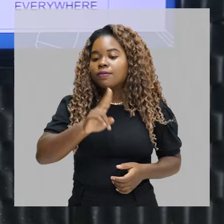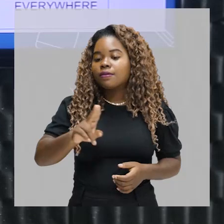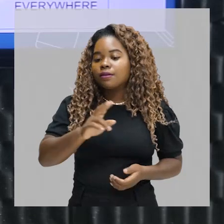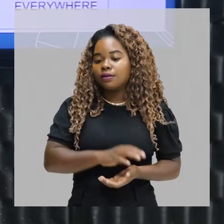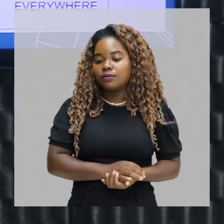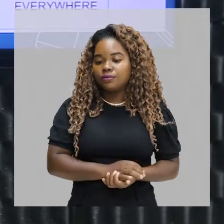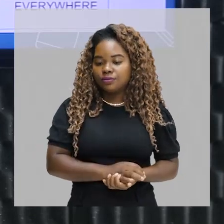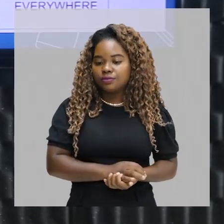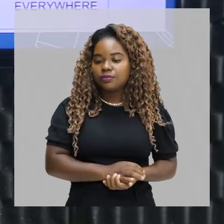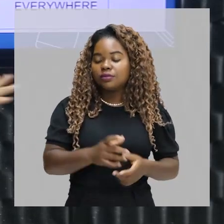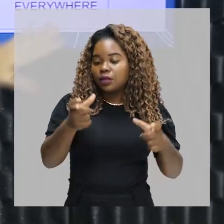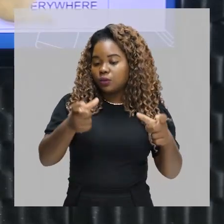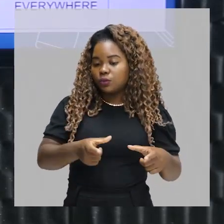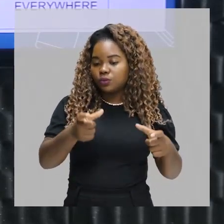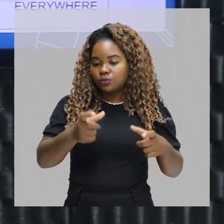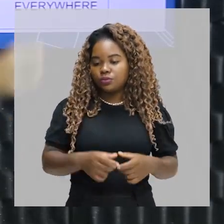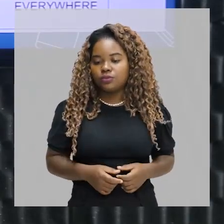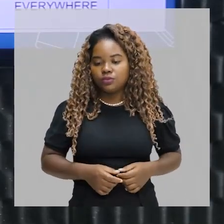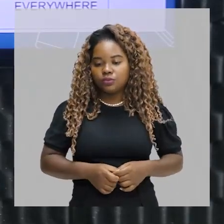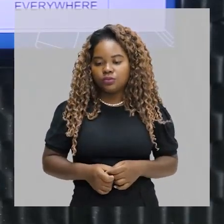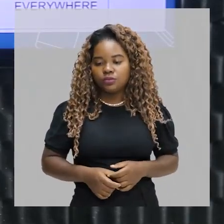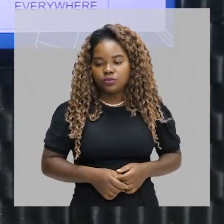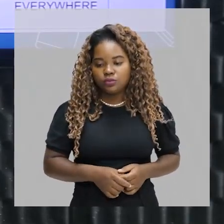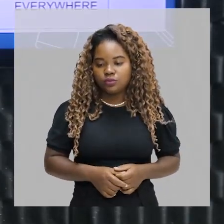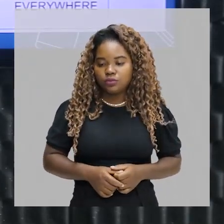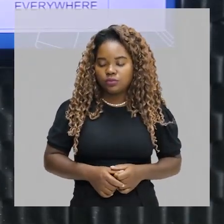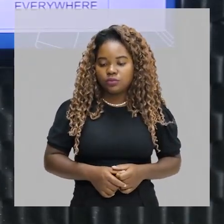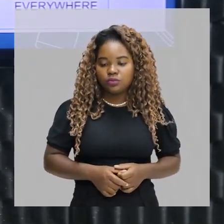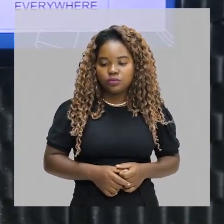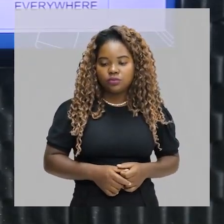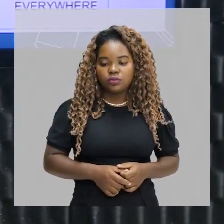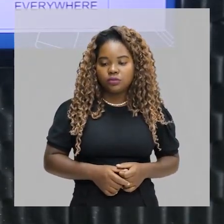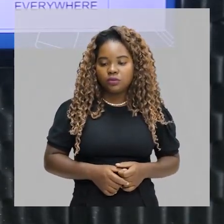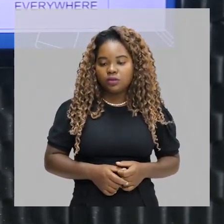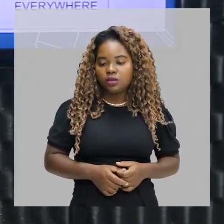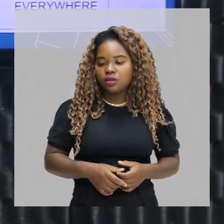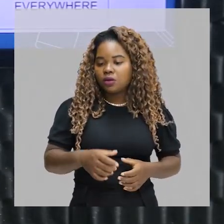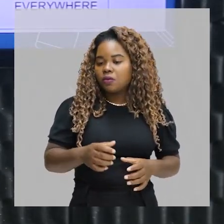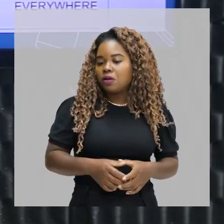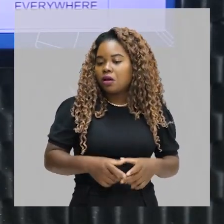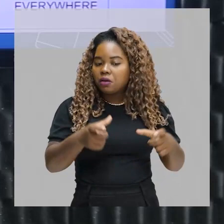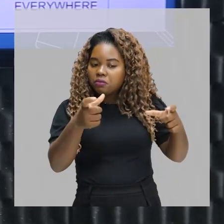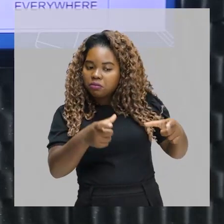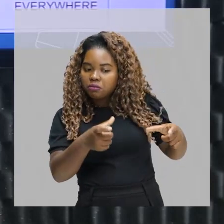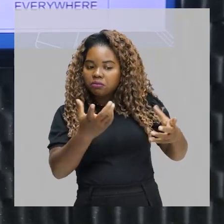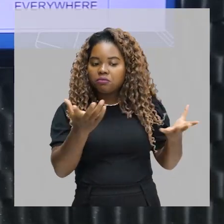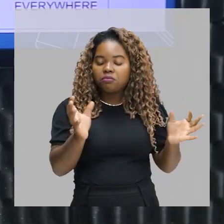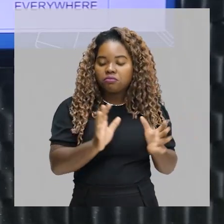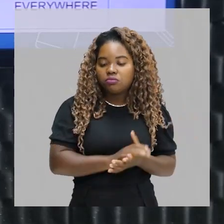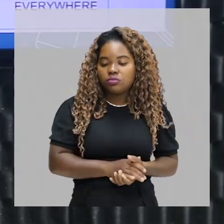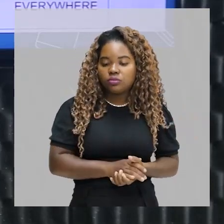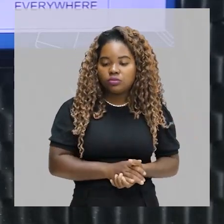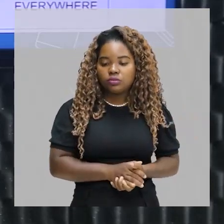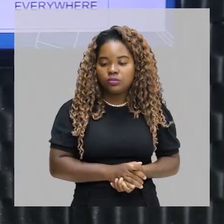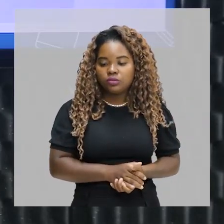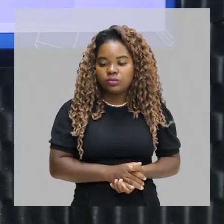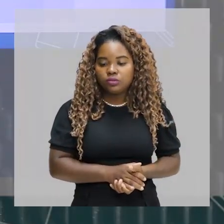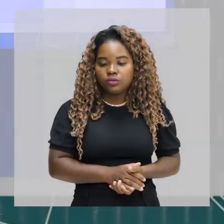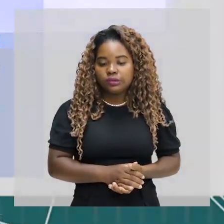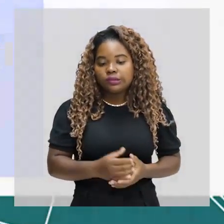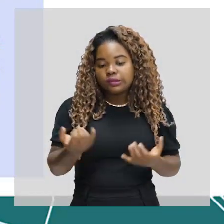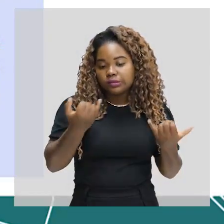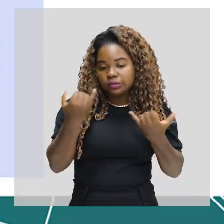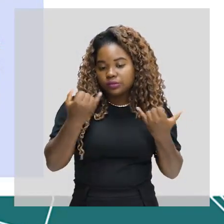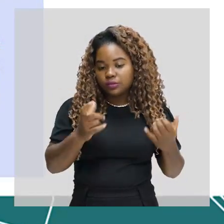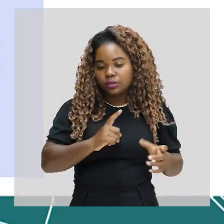uso com where, é lugar. Somewhere, algum lugar. Something, alguma coisa. Então, são formações que eu